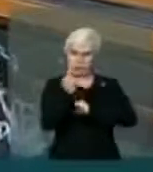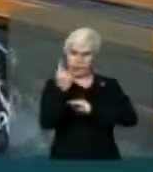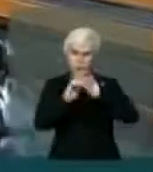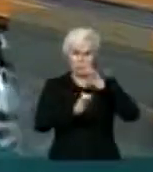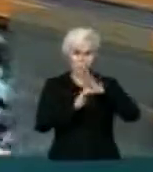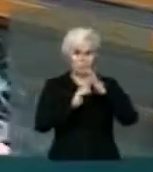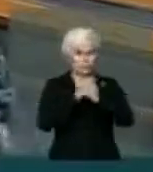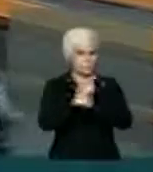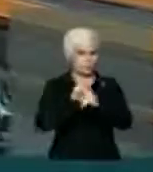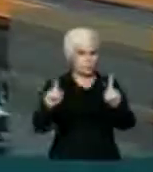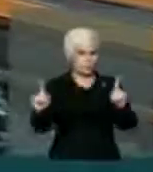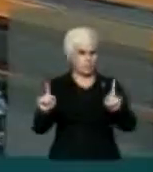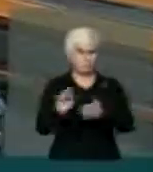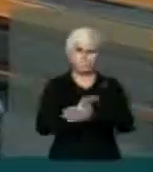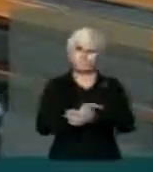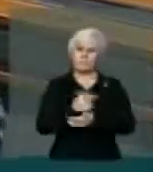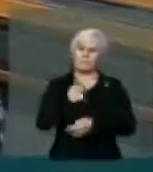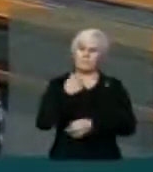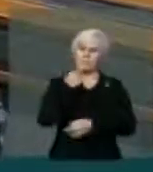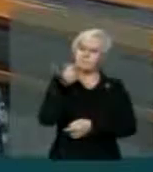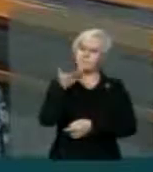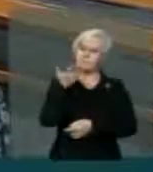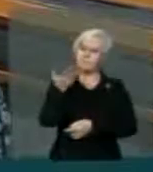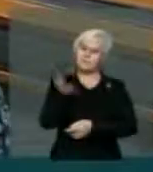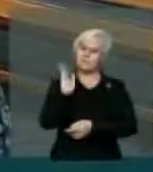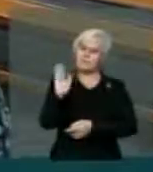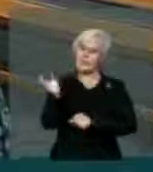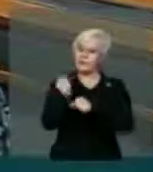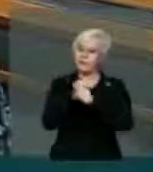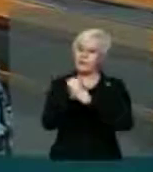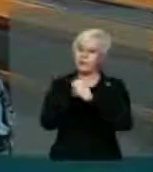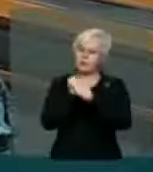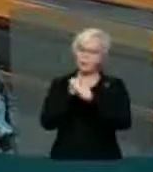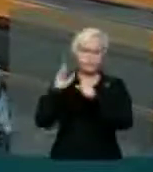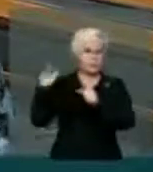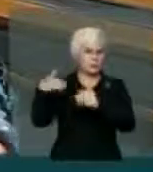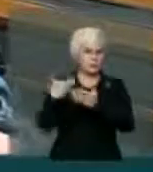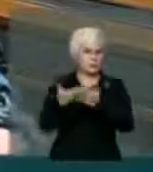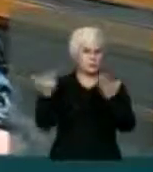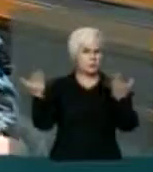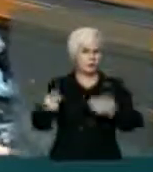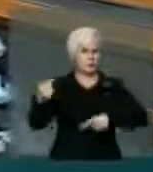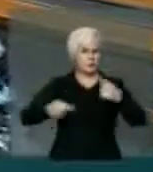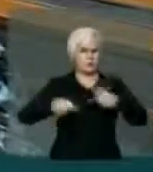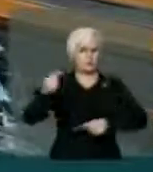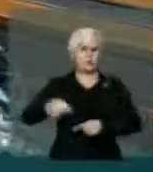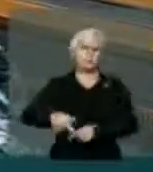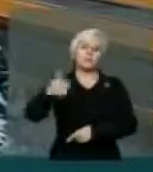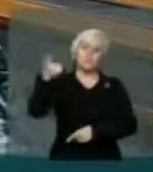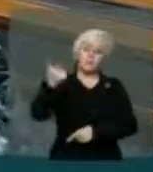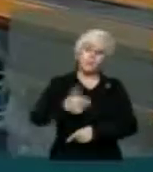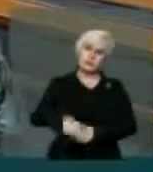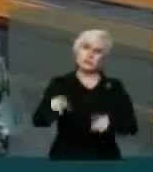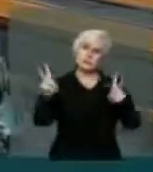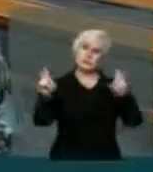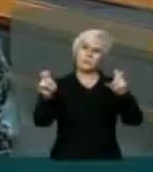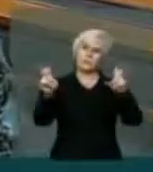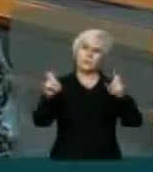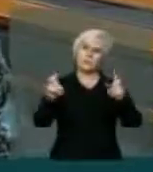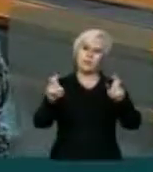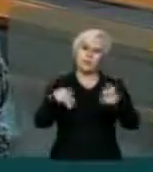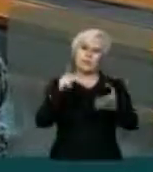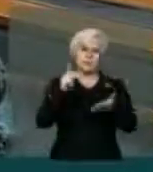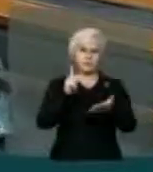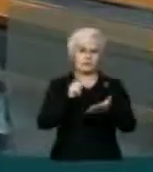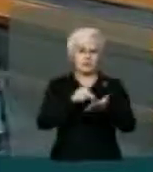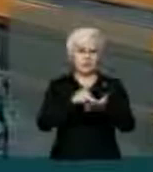Então, eu quero dizer que depois de tantos anos, a gente volta a debater o mesmo tema e com toda a